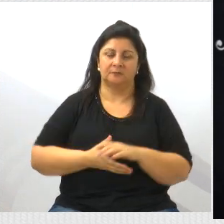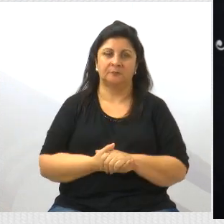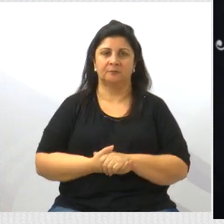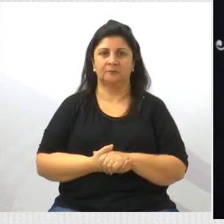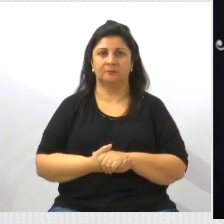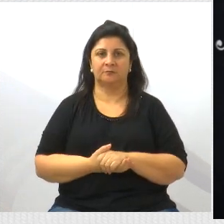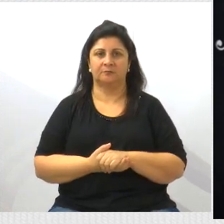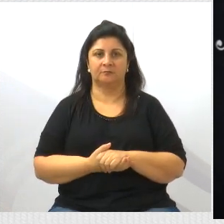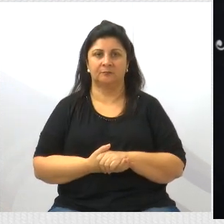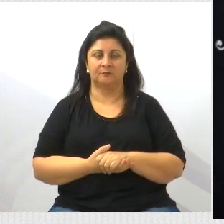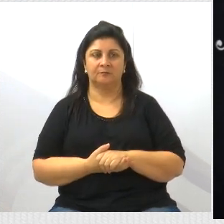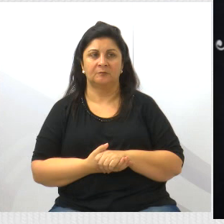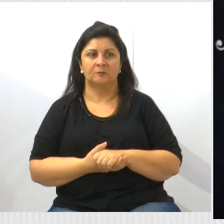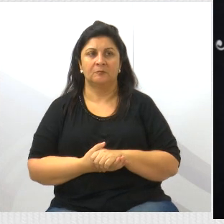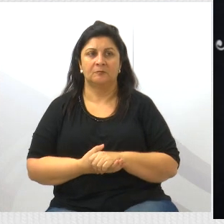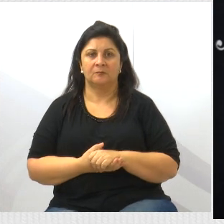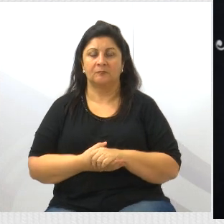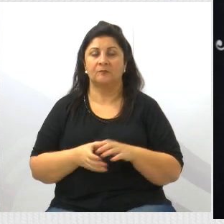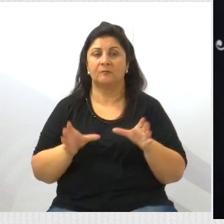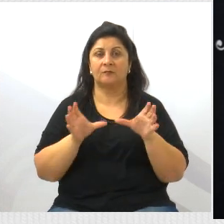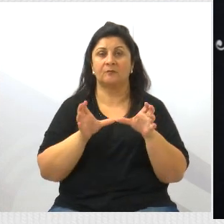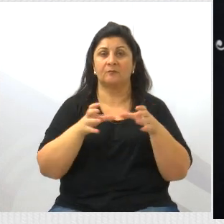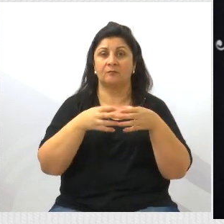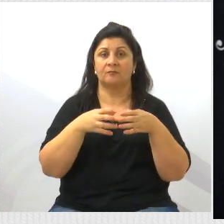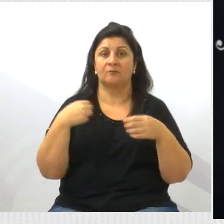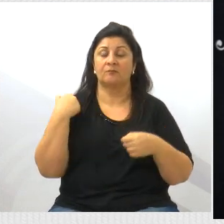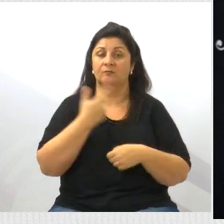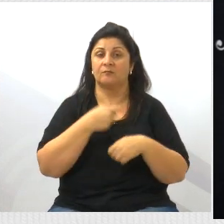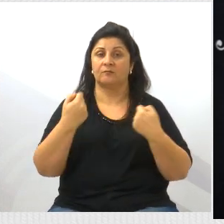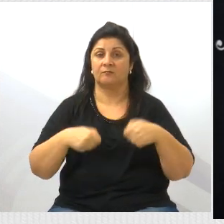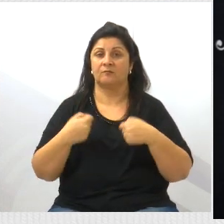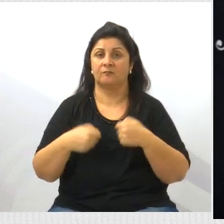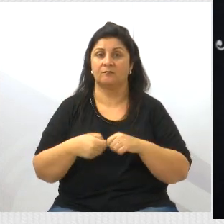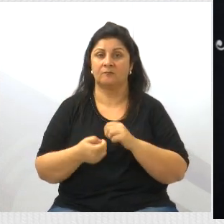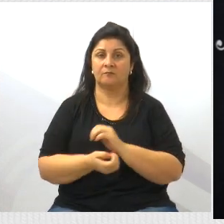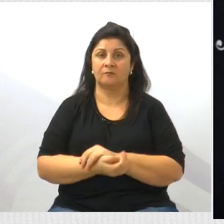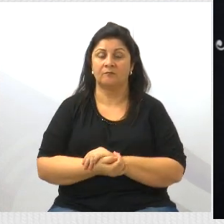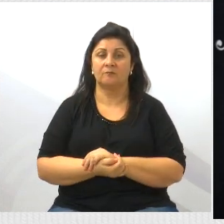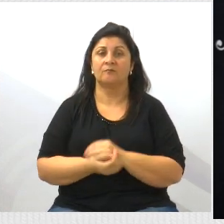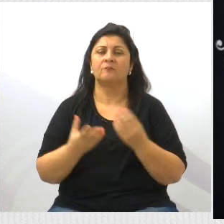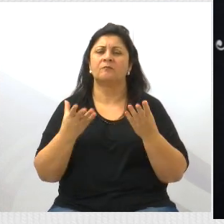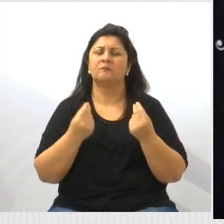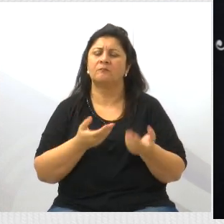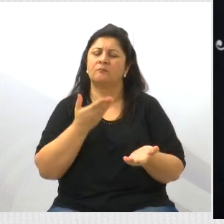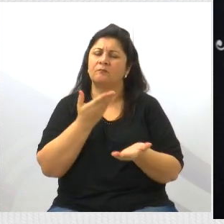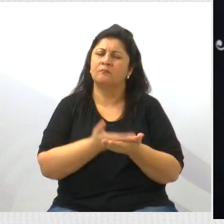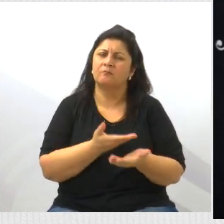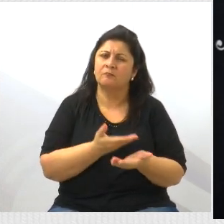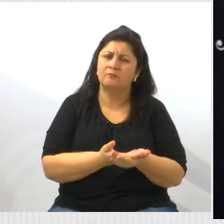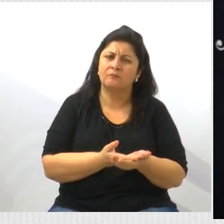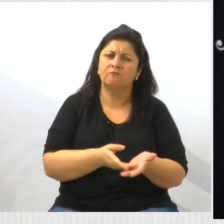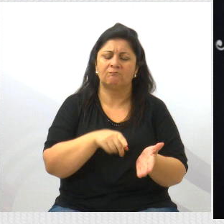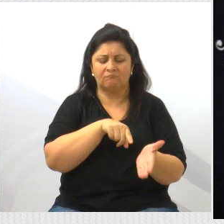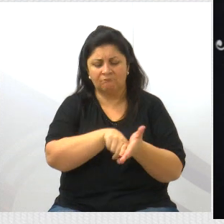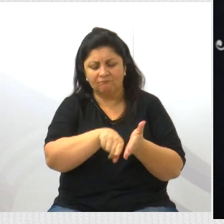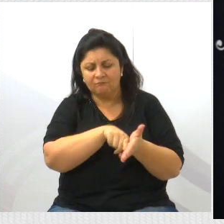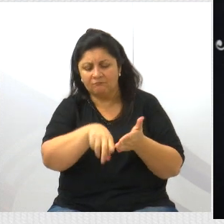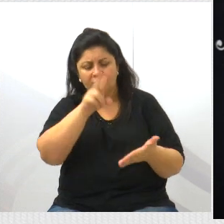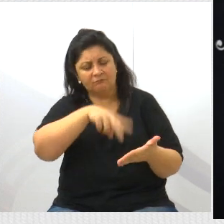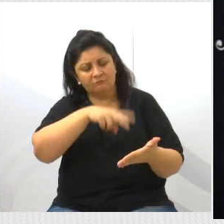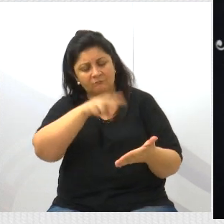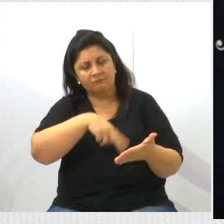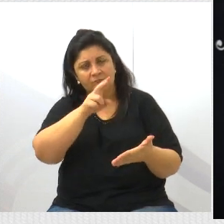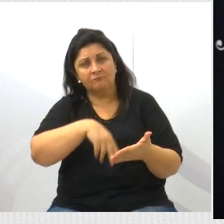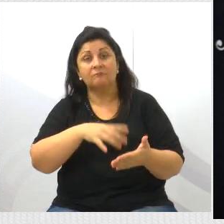né? Os conselhos, né, nós precisamos aqui nesse momento de muito estudo, de muita leitura, de